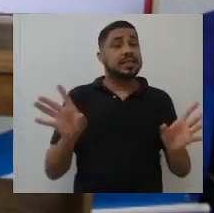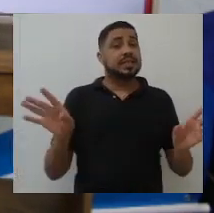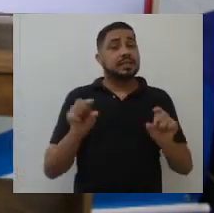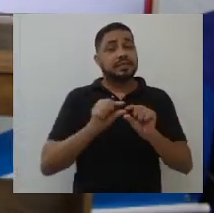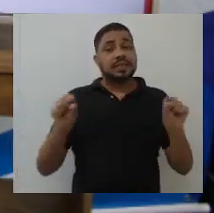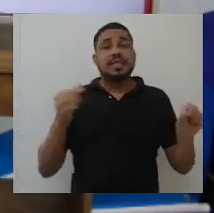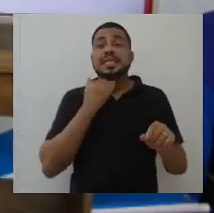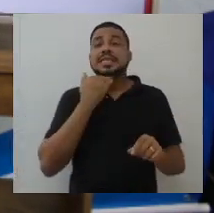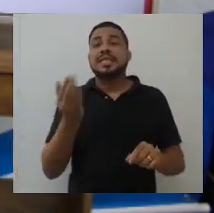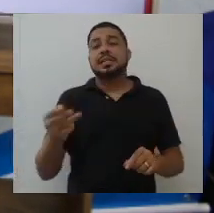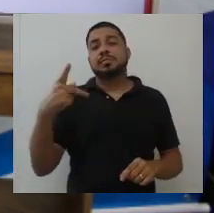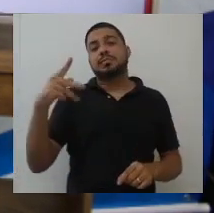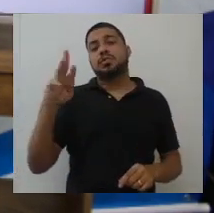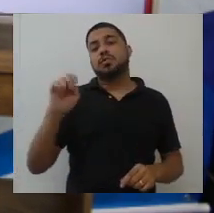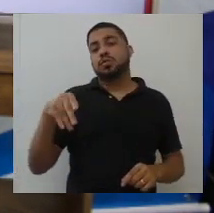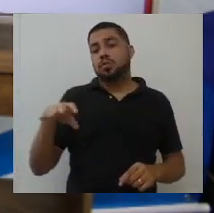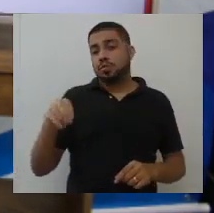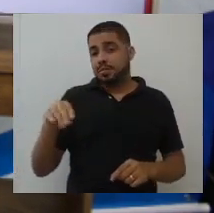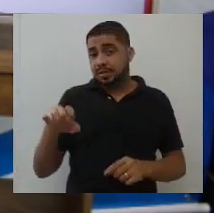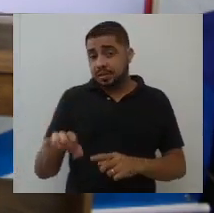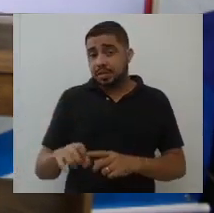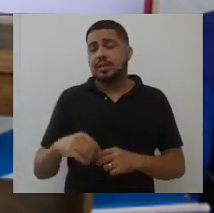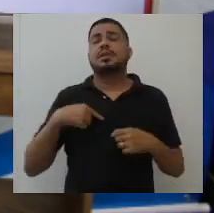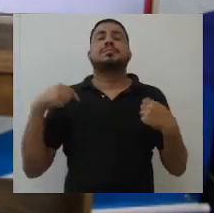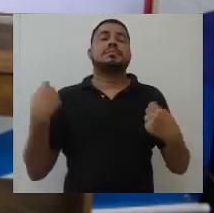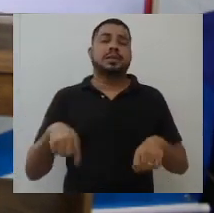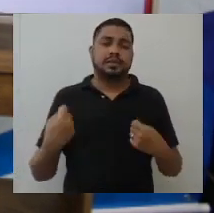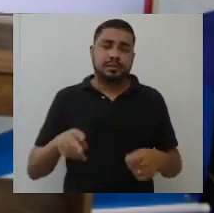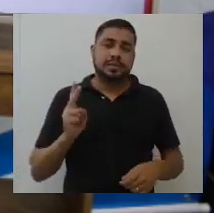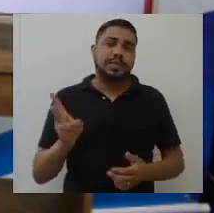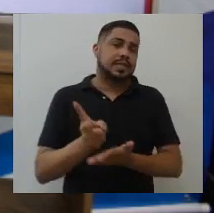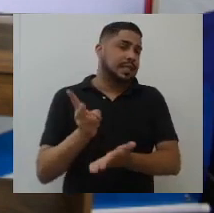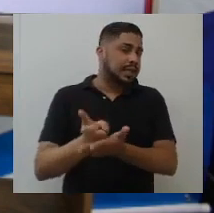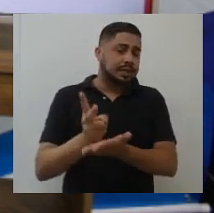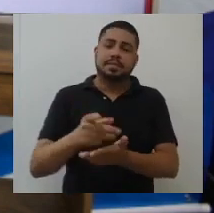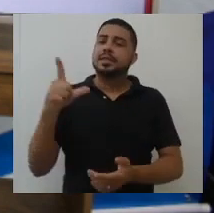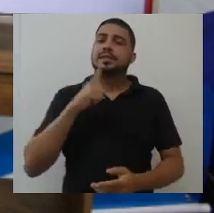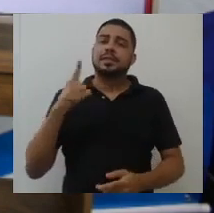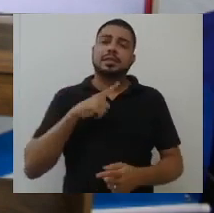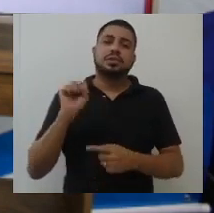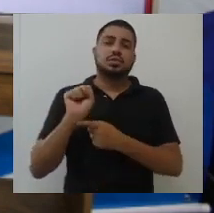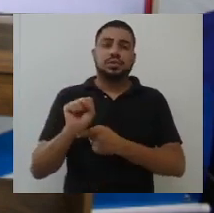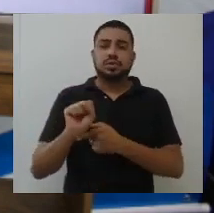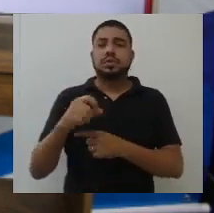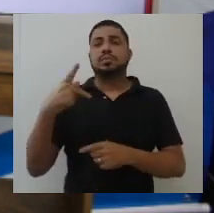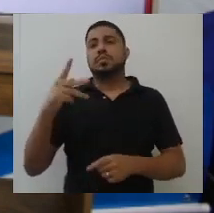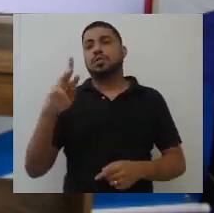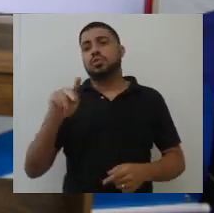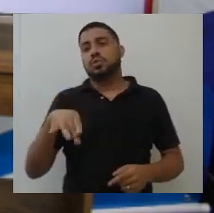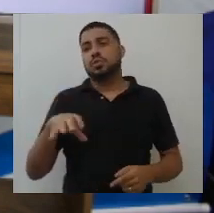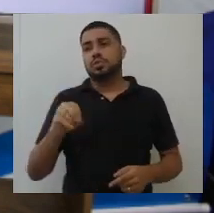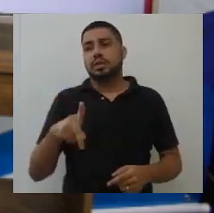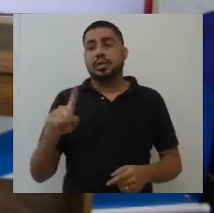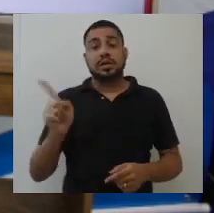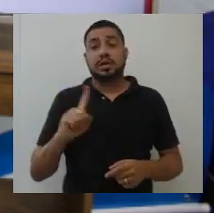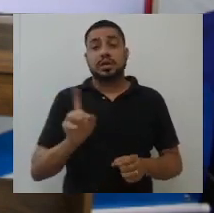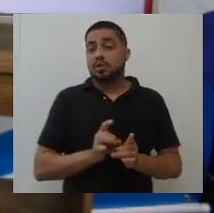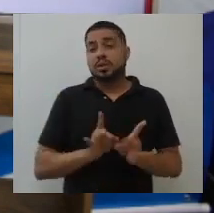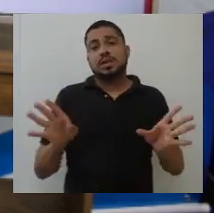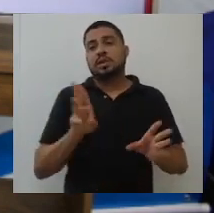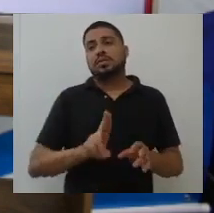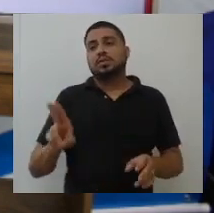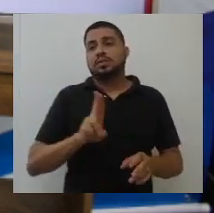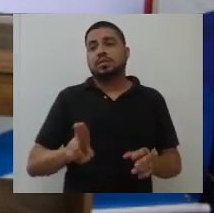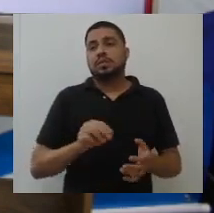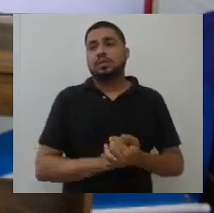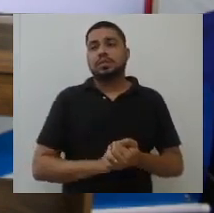sem pronomes, tá certo? Eu sempre tenho que ter um sujeito, eu sempre tenho que ter um pronome lá. Ela não permite esse uso aí